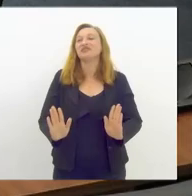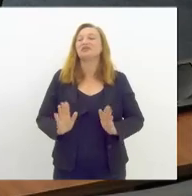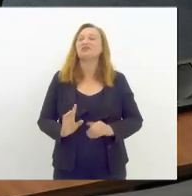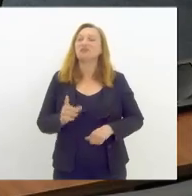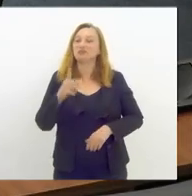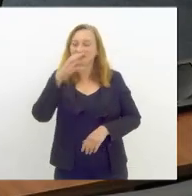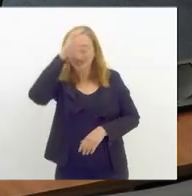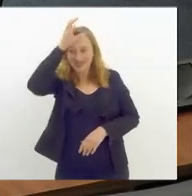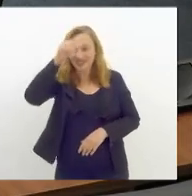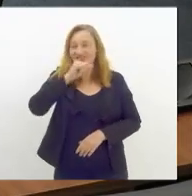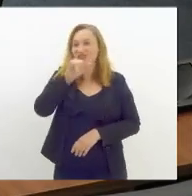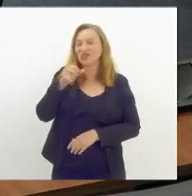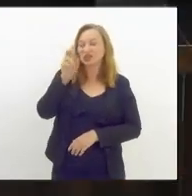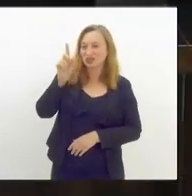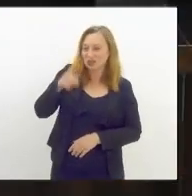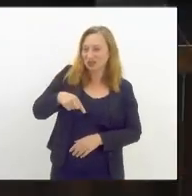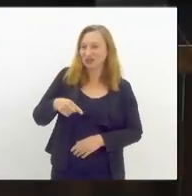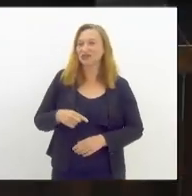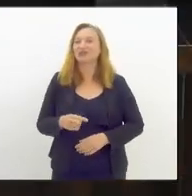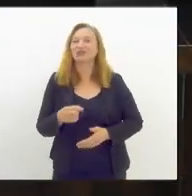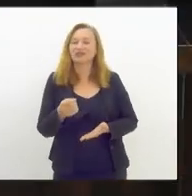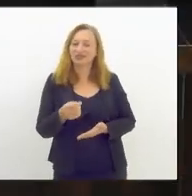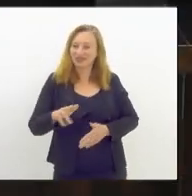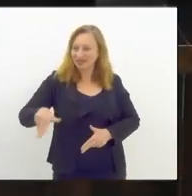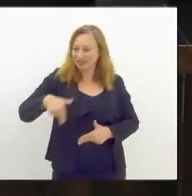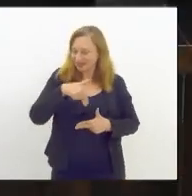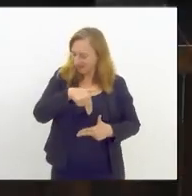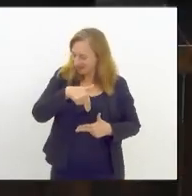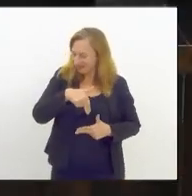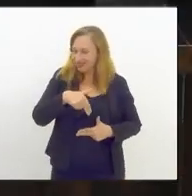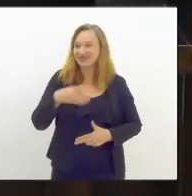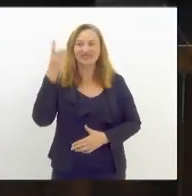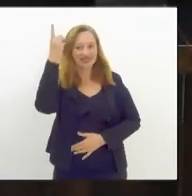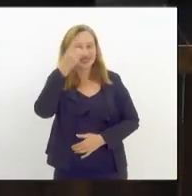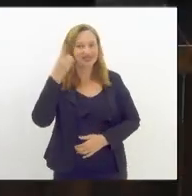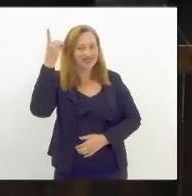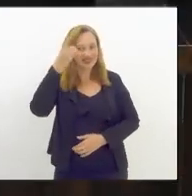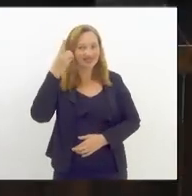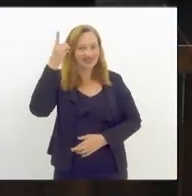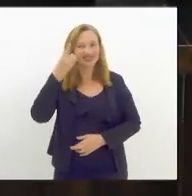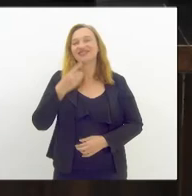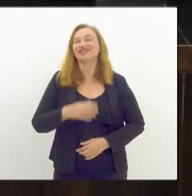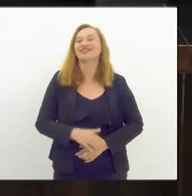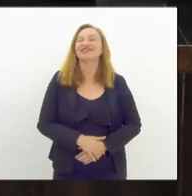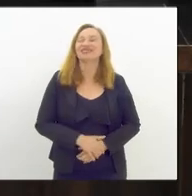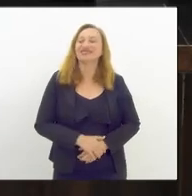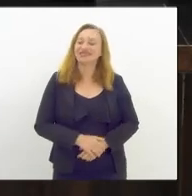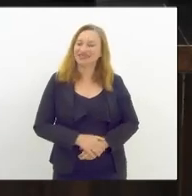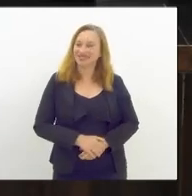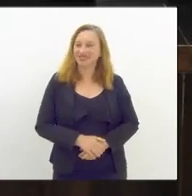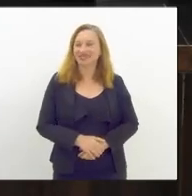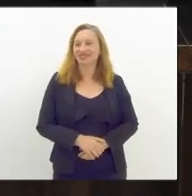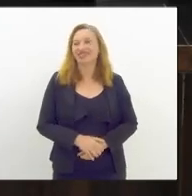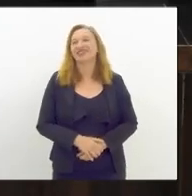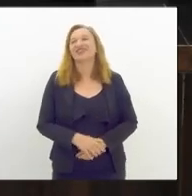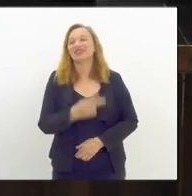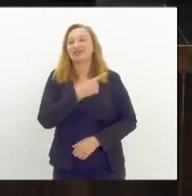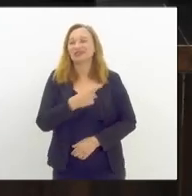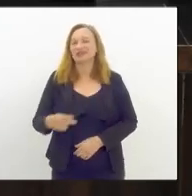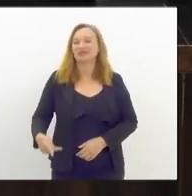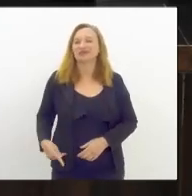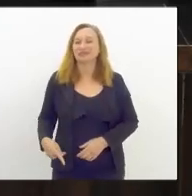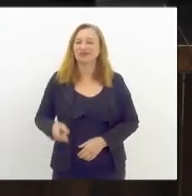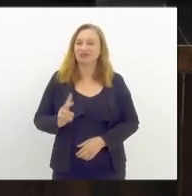a próxima oradora escrita é a deputada tia Ju nossa presidente